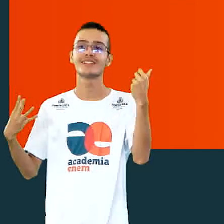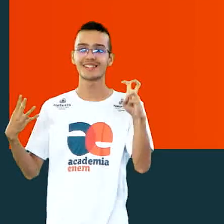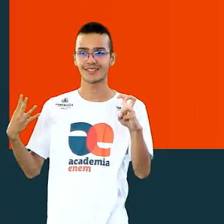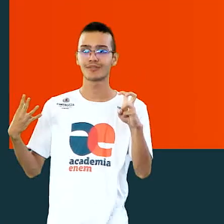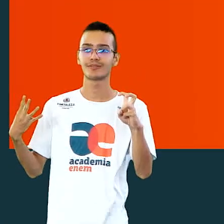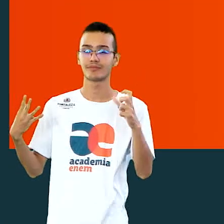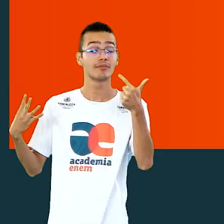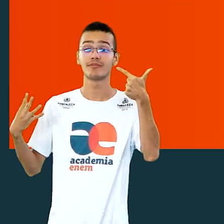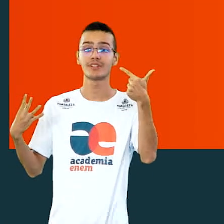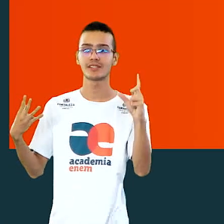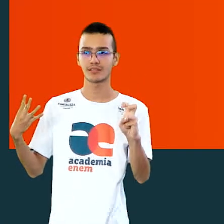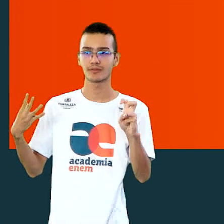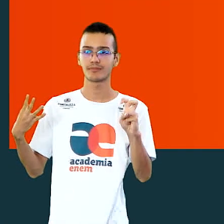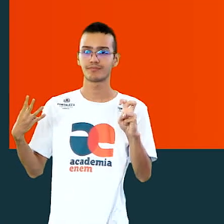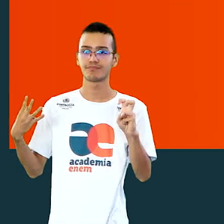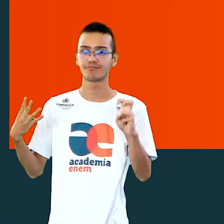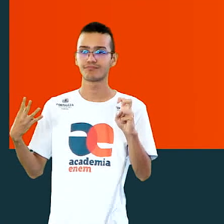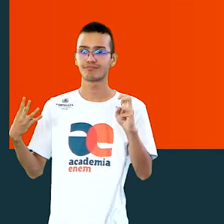Resposta...